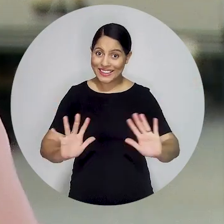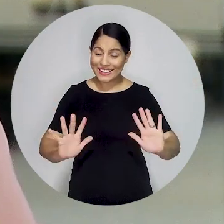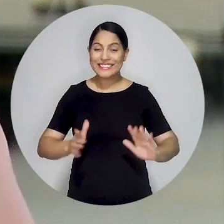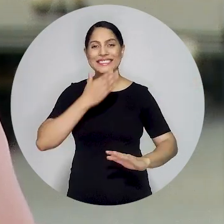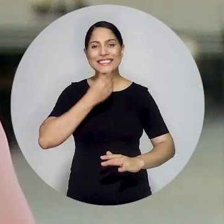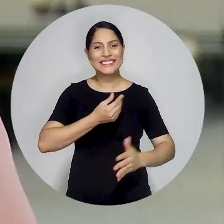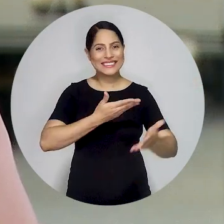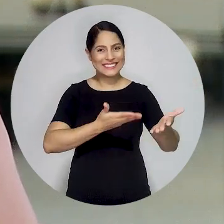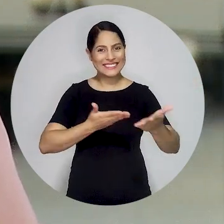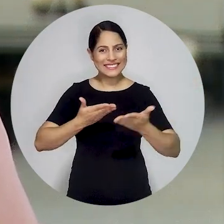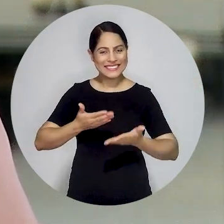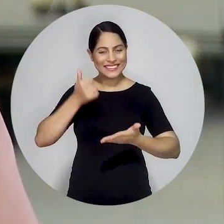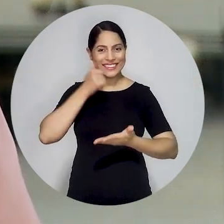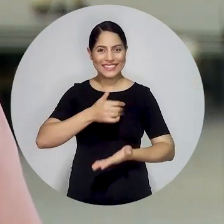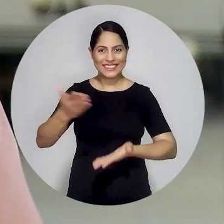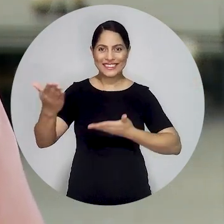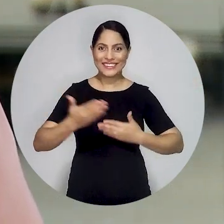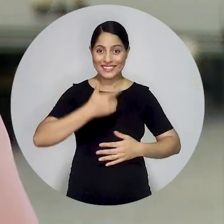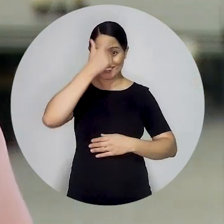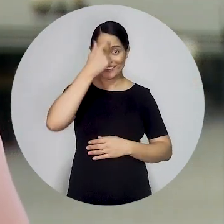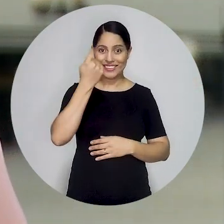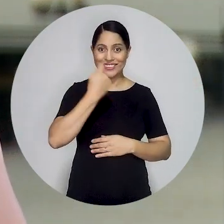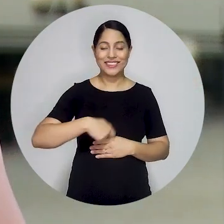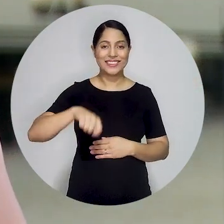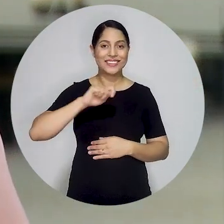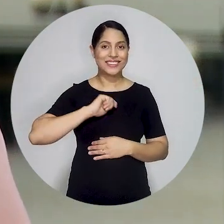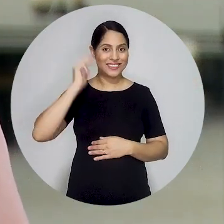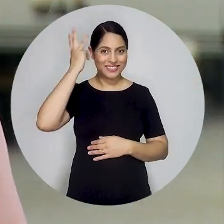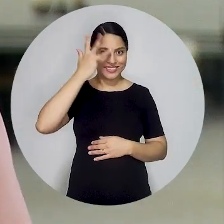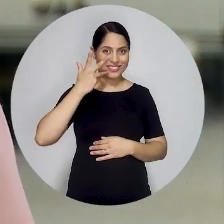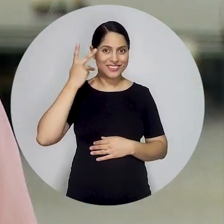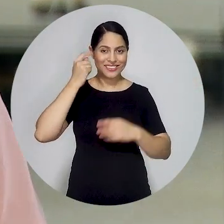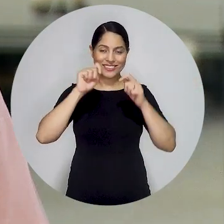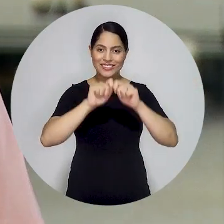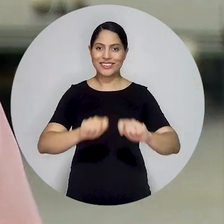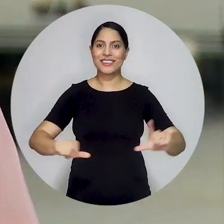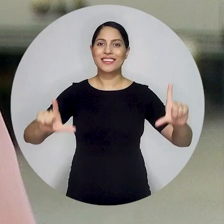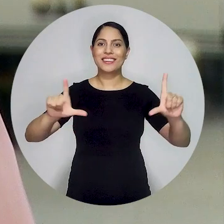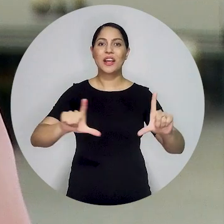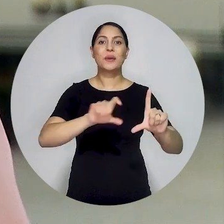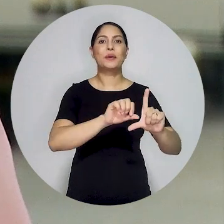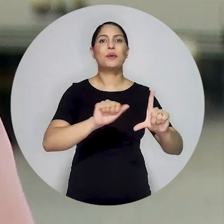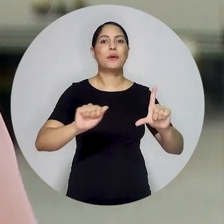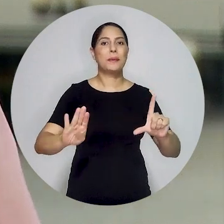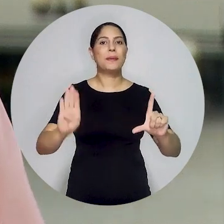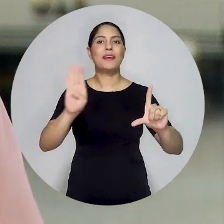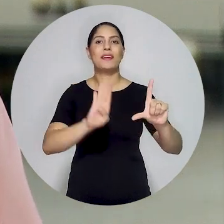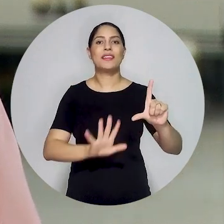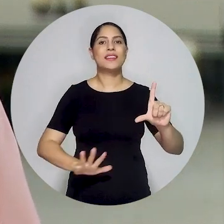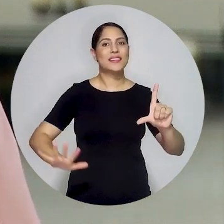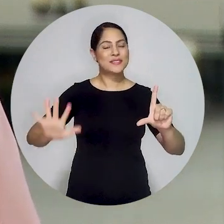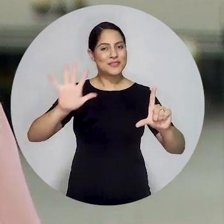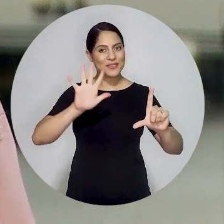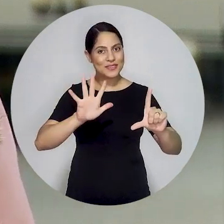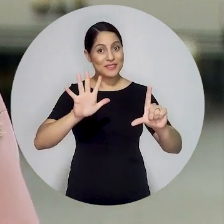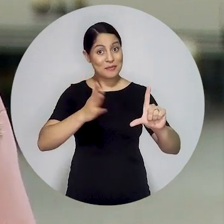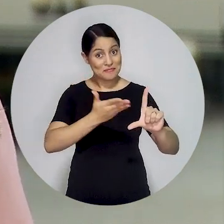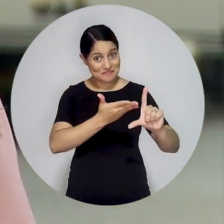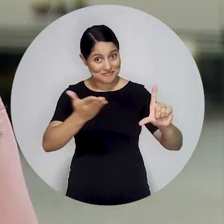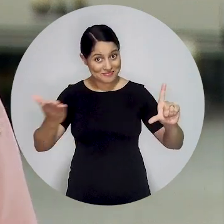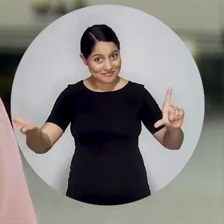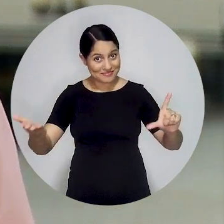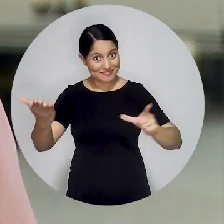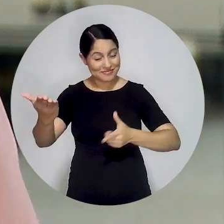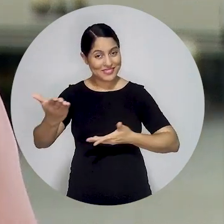Olá, seja bem-vindo, seja bem-vinda. Eu sou Mariana Xavier e essa é mais uma edição do programa OAB Nacional. Você,